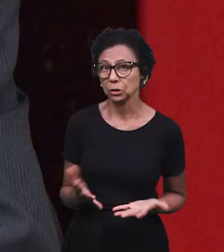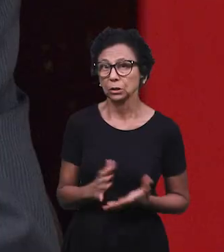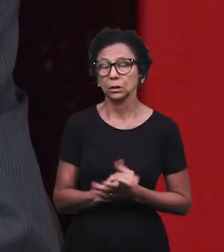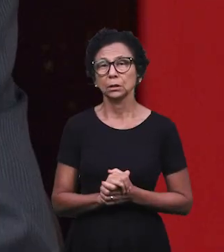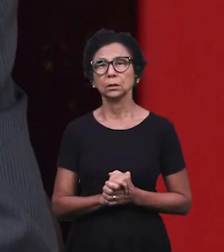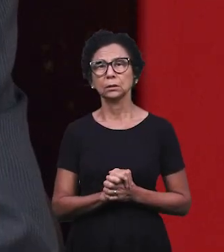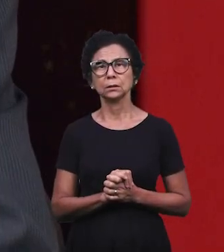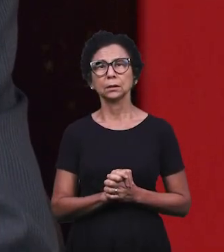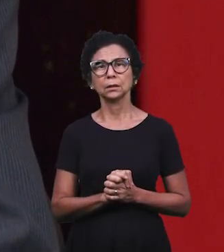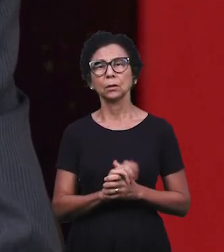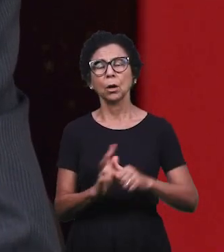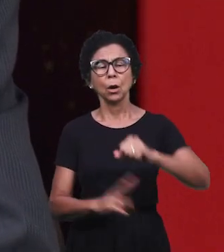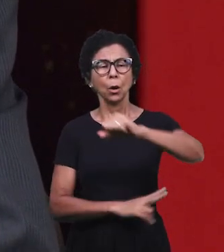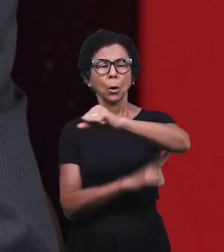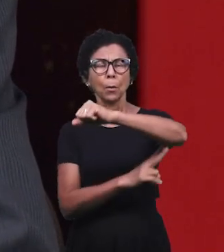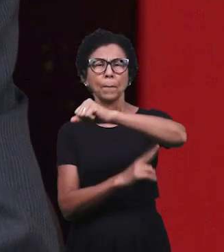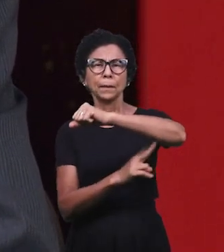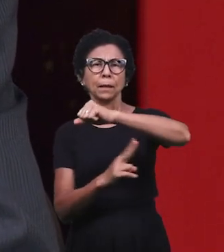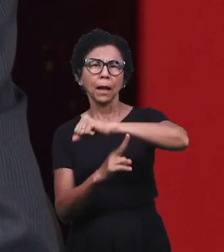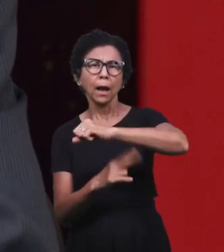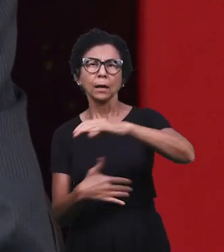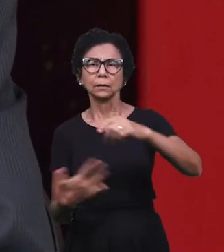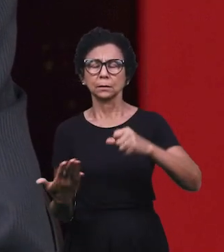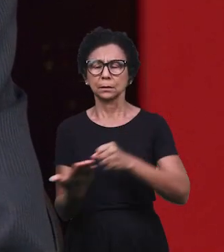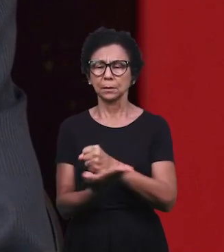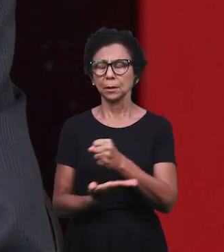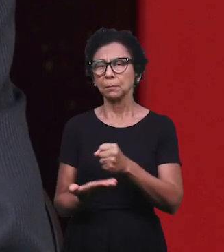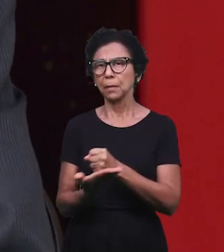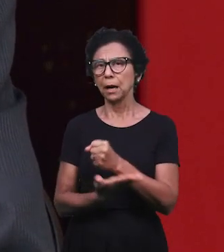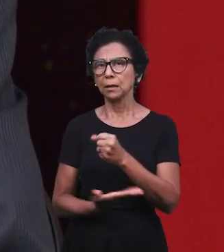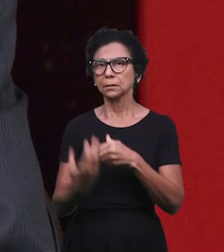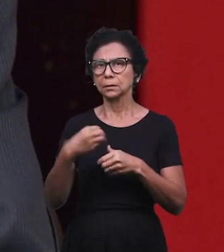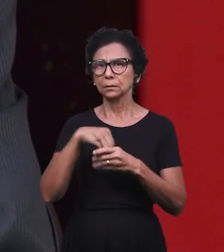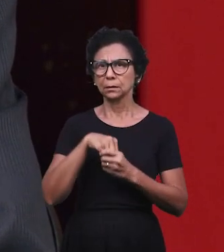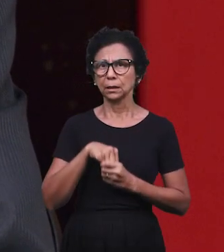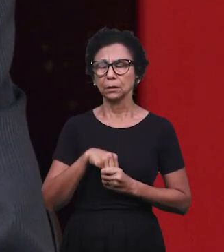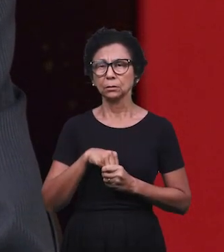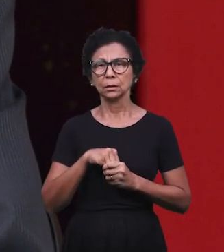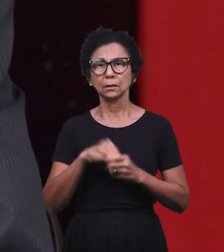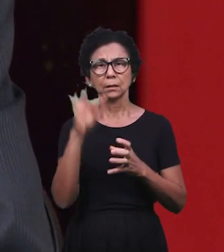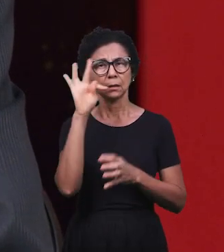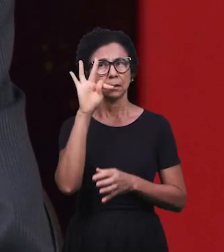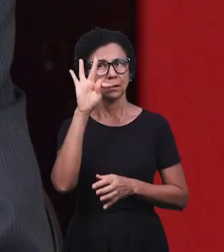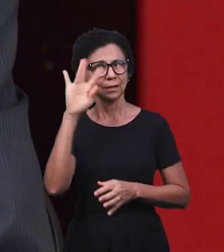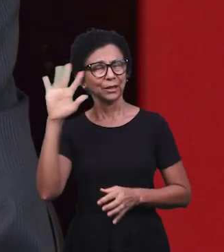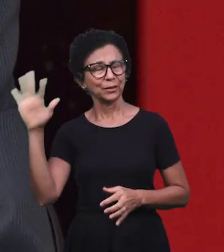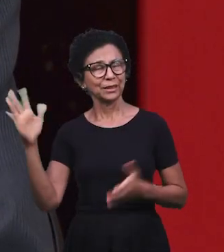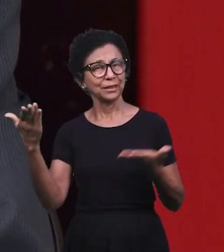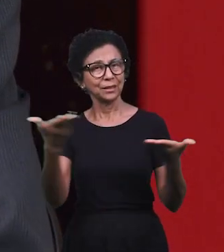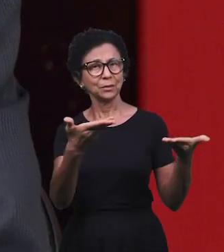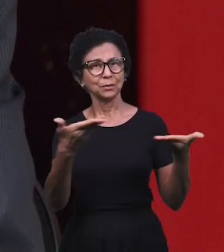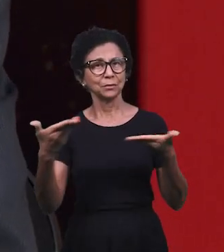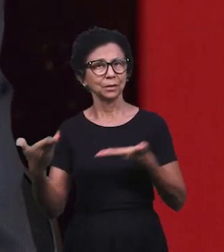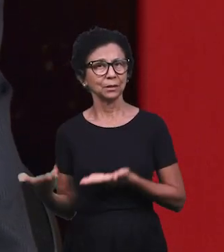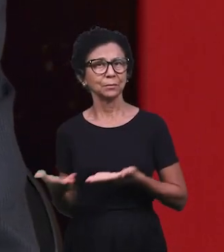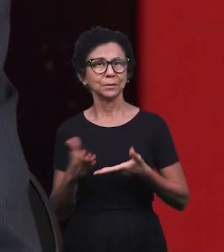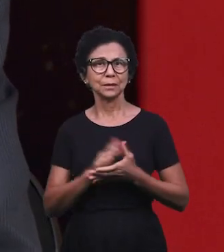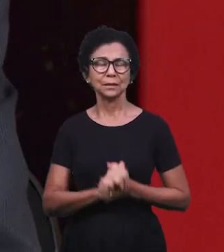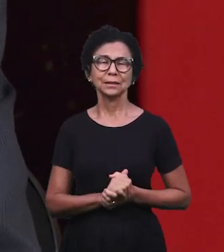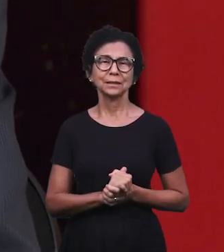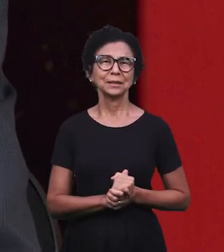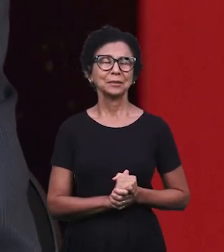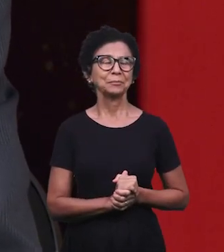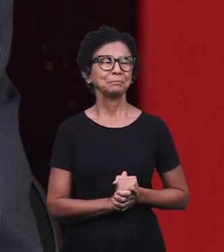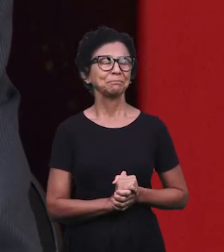outros pilares que embasam, endossam essa teoria. E estamos aqui com alguns membros do Grupo Ciência e Fé para tratar a respeito